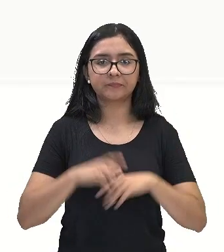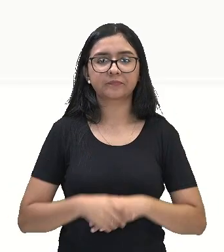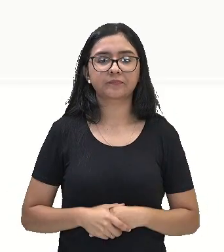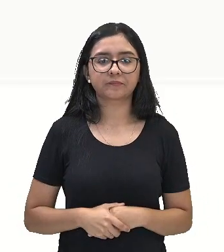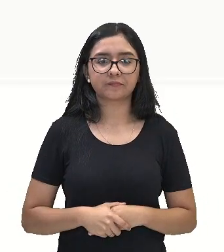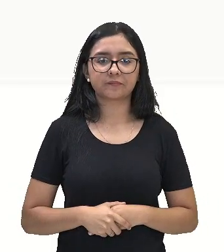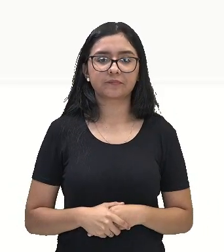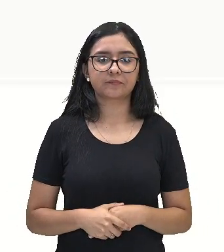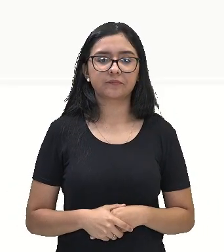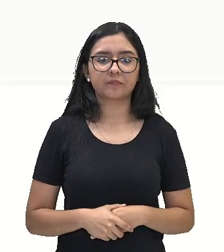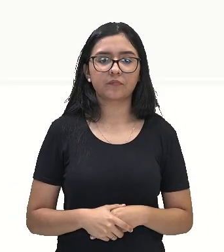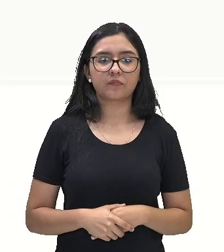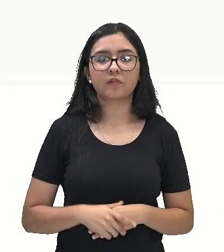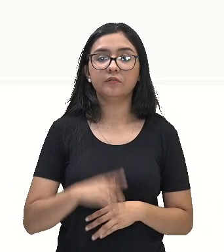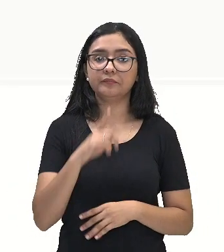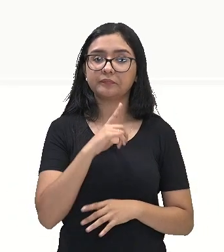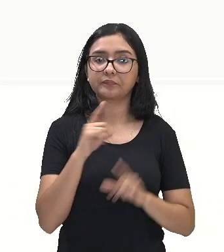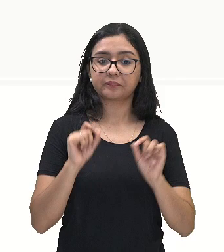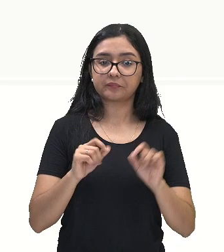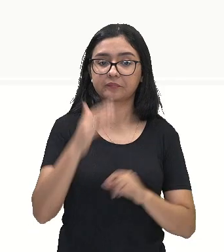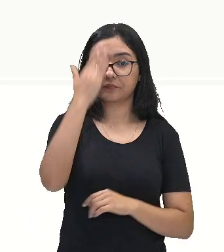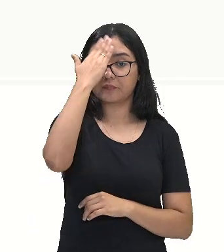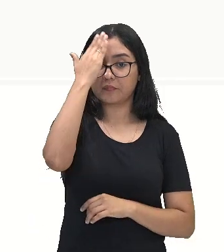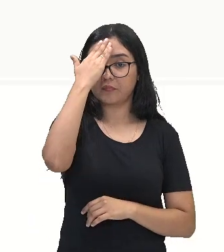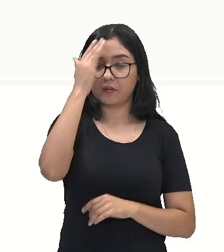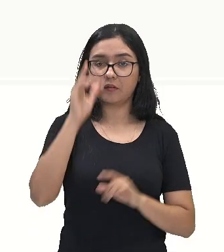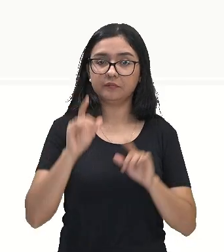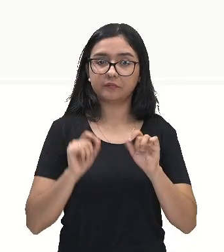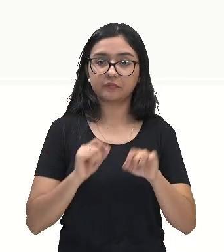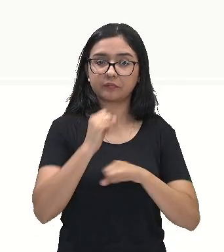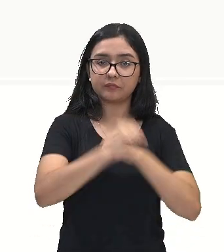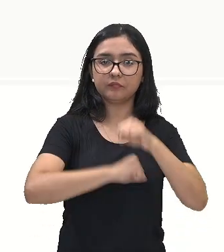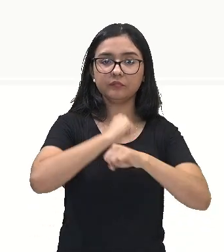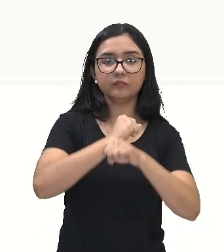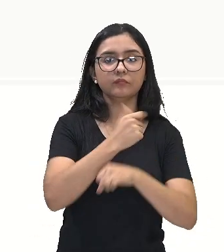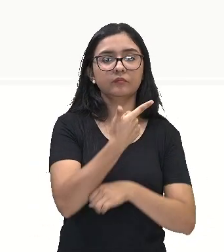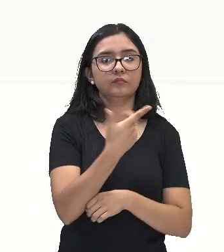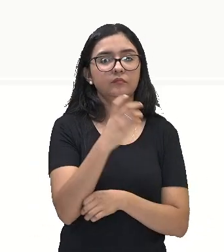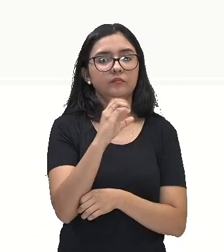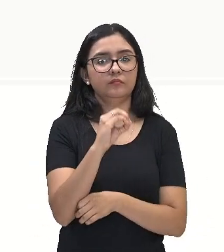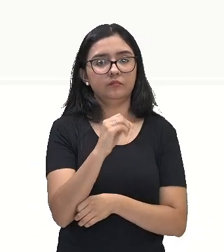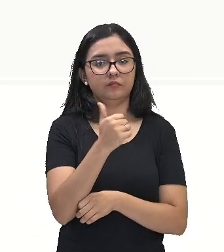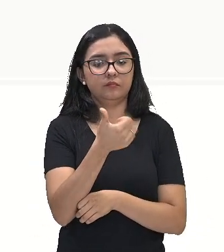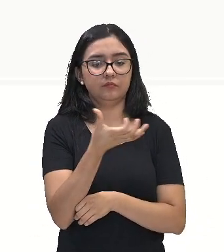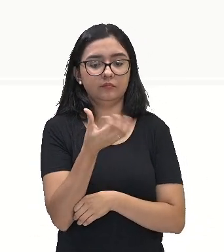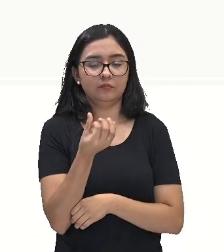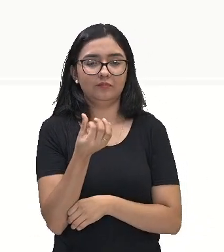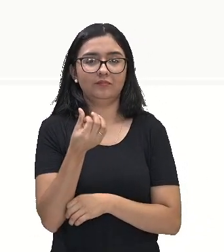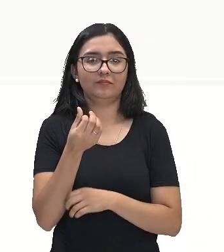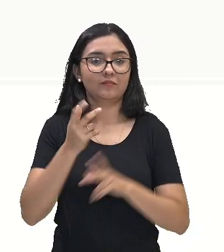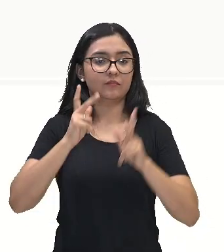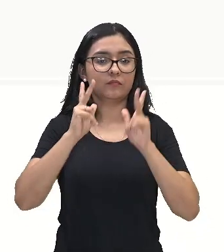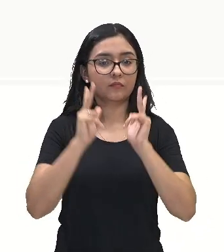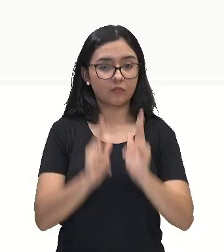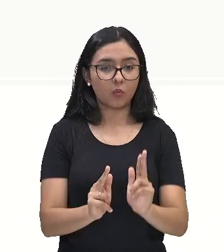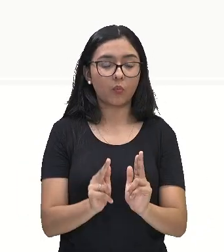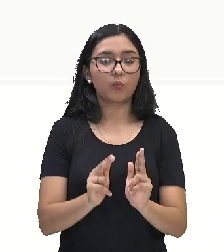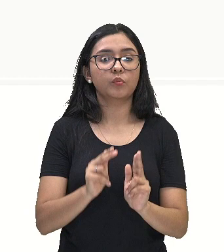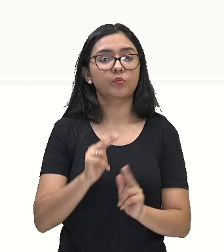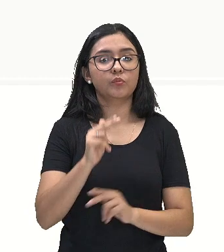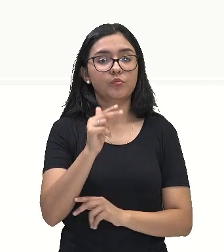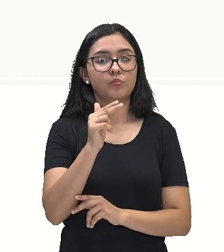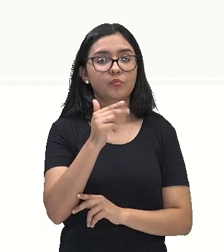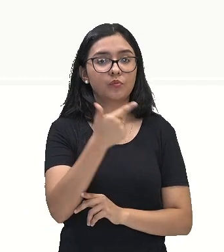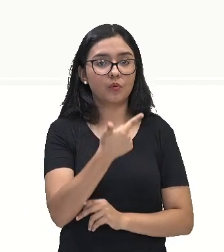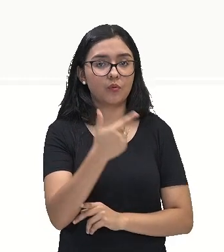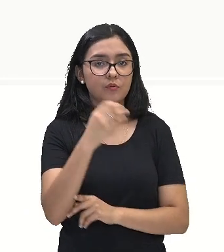ó nós sabemos que para 2016 ser igual a 2015 o que